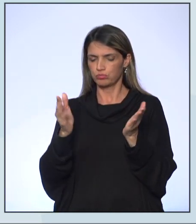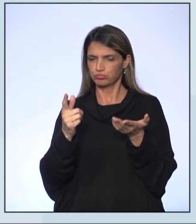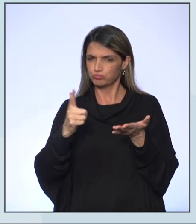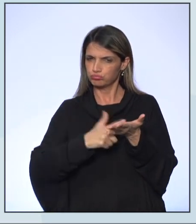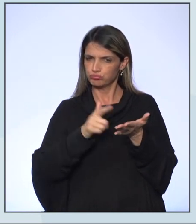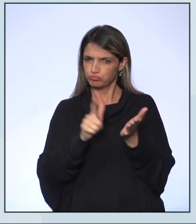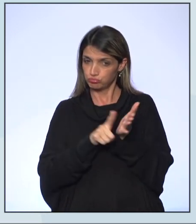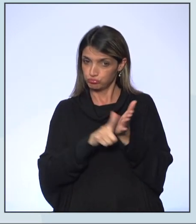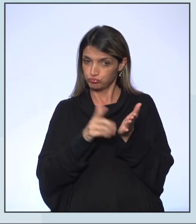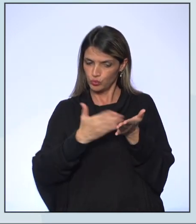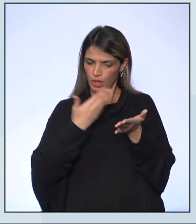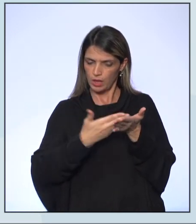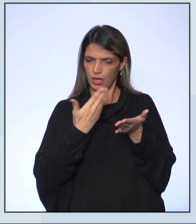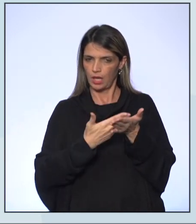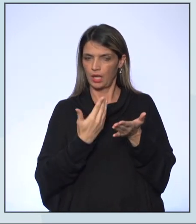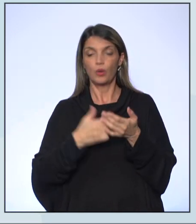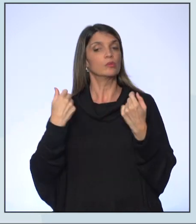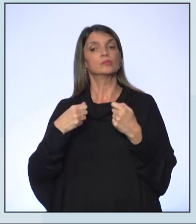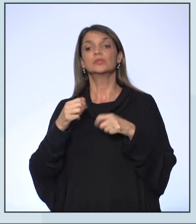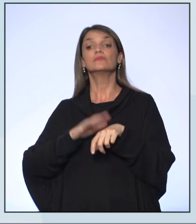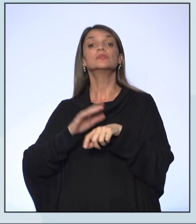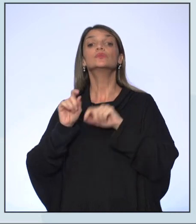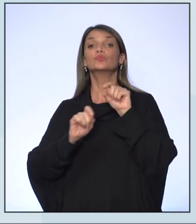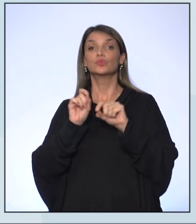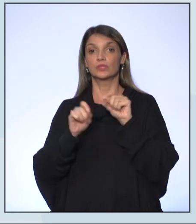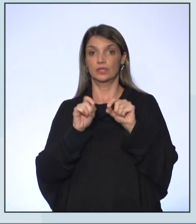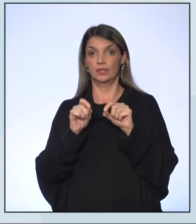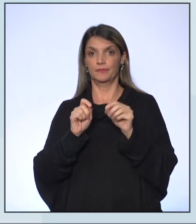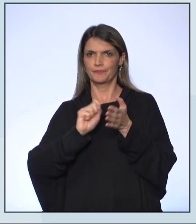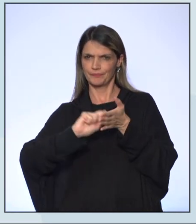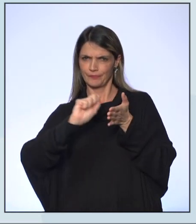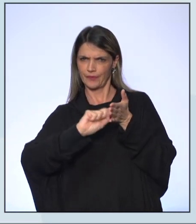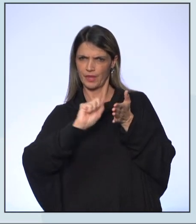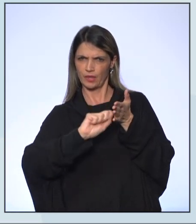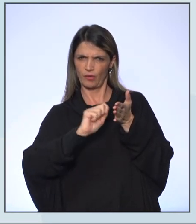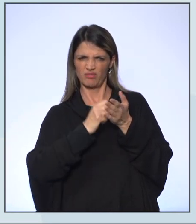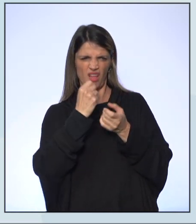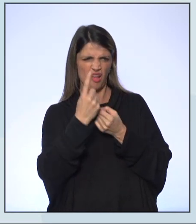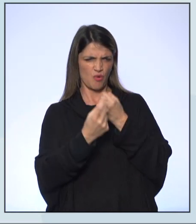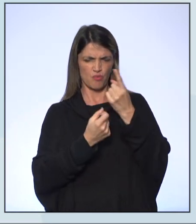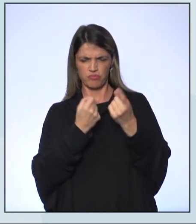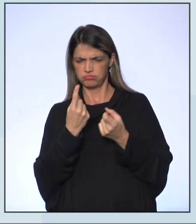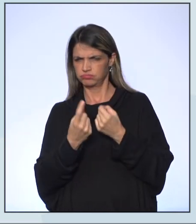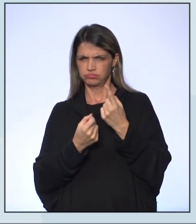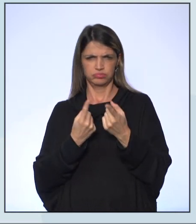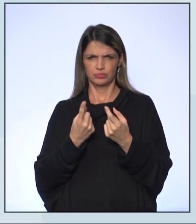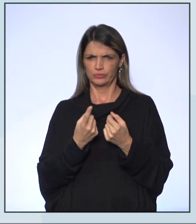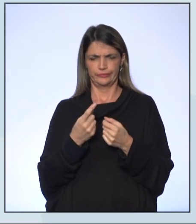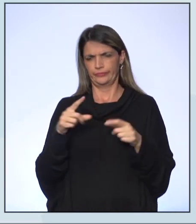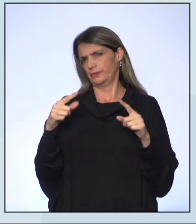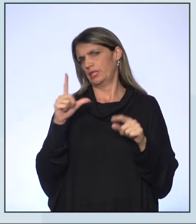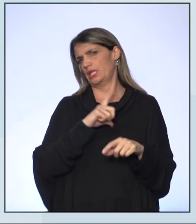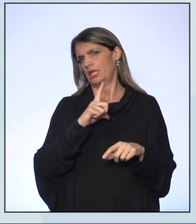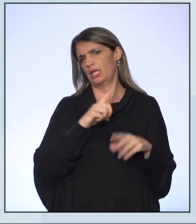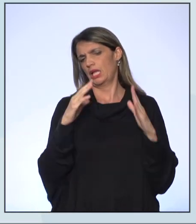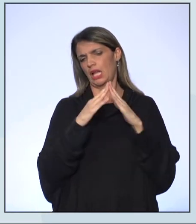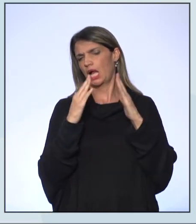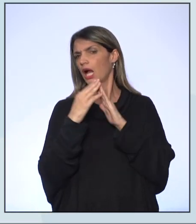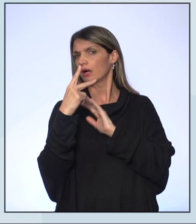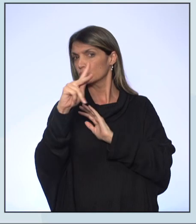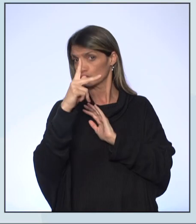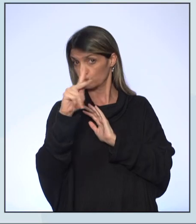uma parecida com essa. O que você vai precisar fazer? Você vai anotar alguns aparelhos elétricos que você tem aí acesso na sua